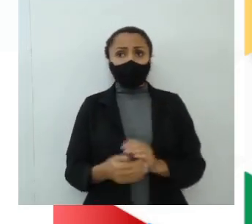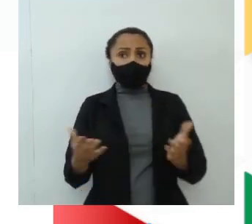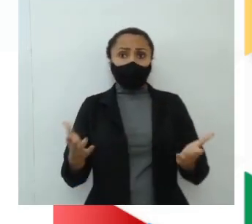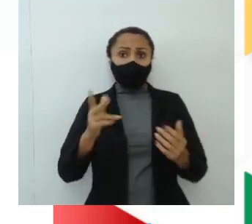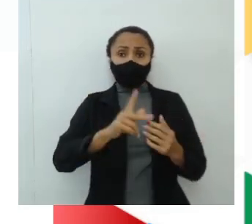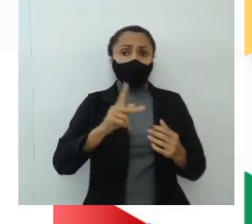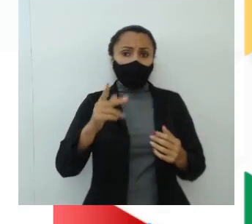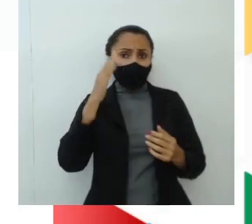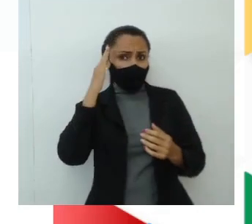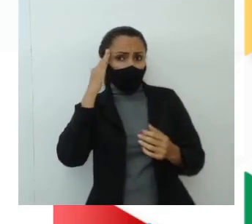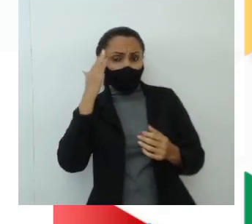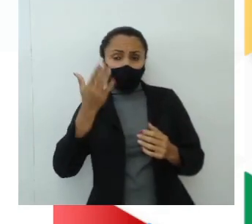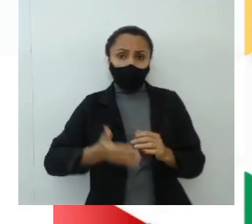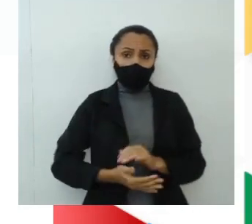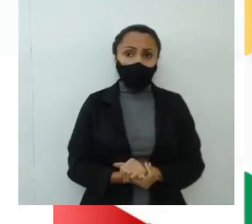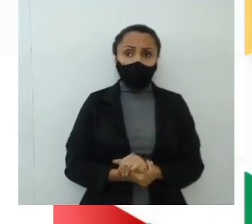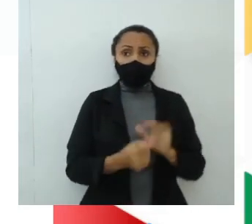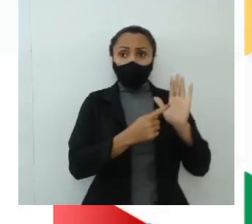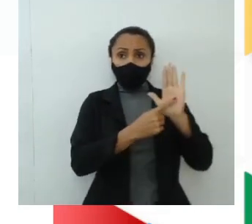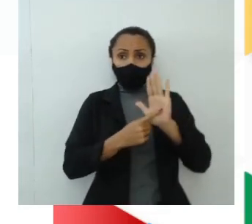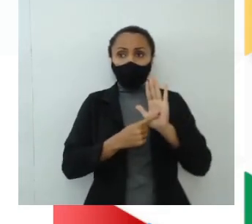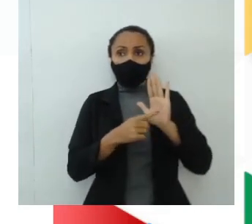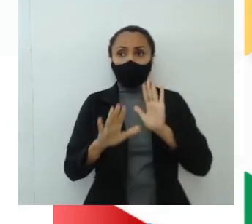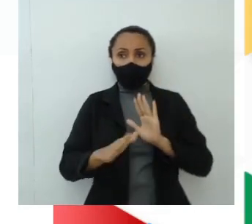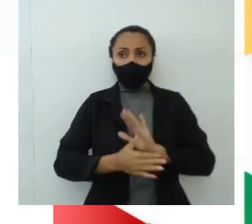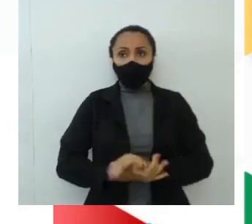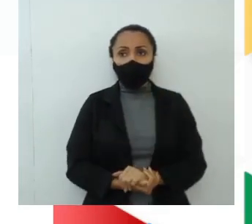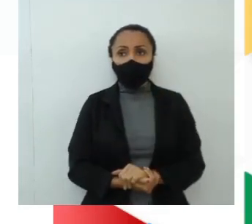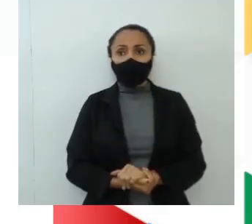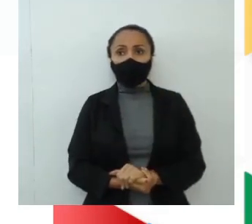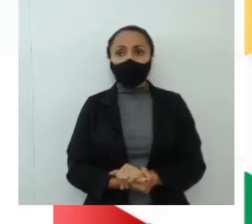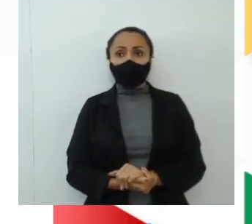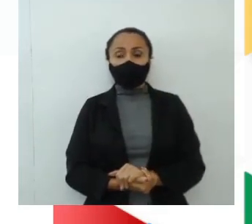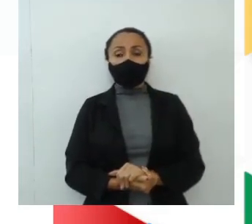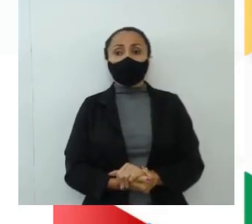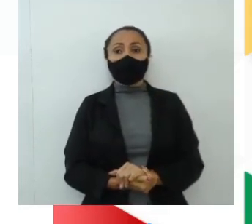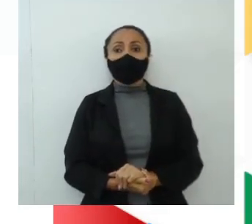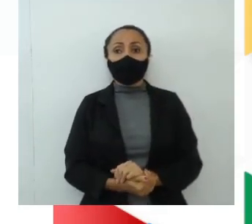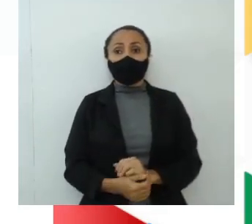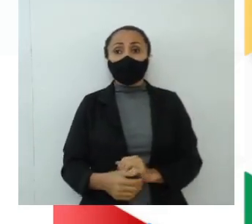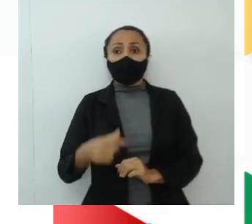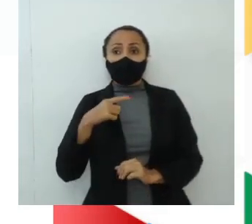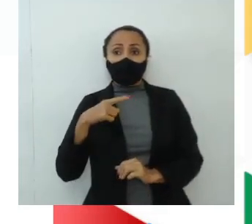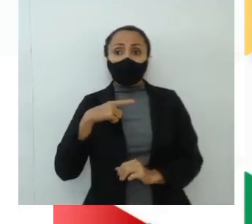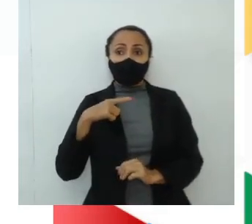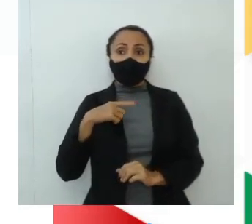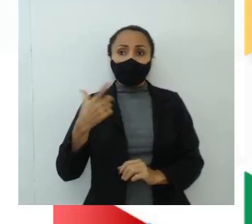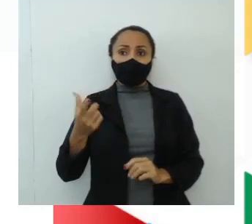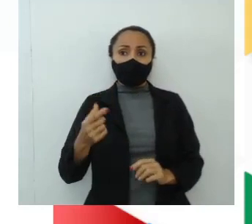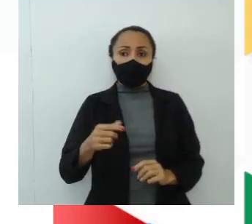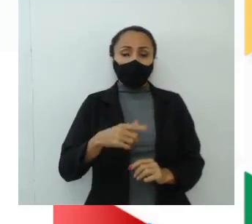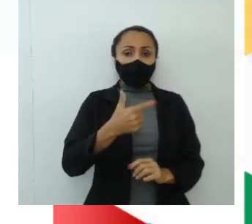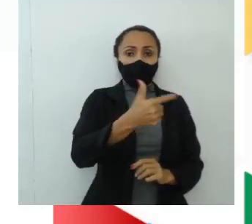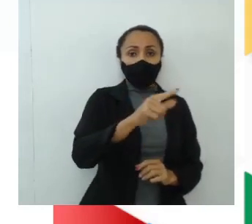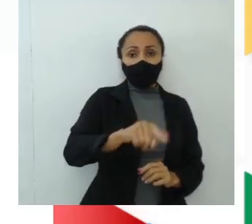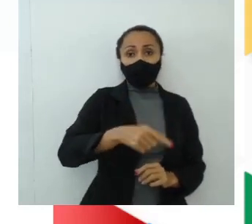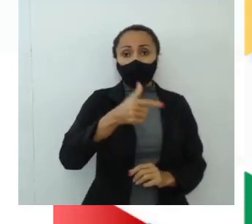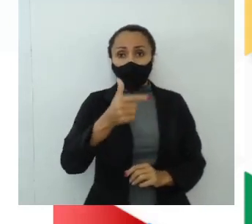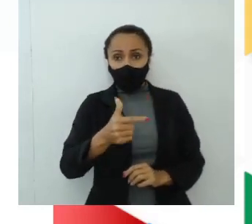Não entendi. Vou te mostrar devagarinho. Vamos lá? Tem um polígono aí, ó, um retângulo pequenininho, 2,